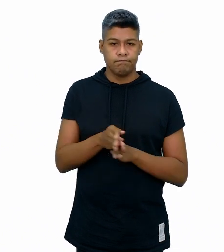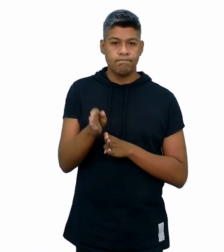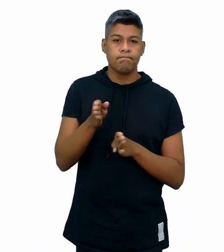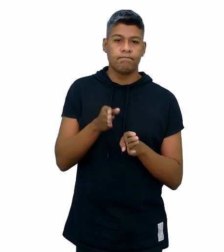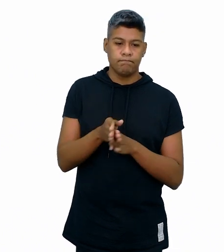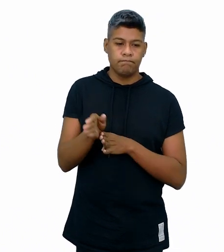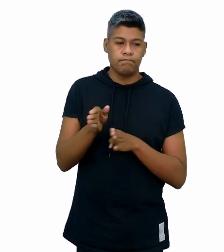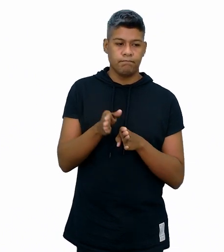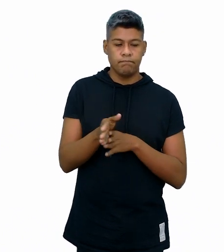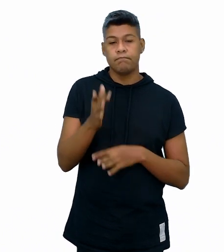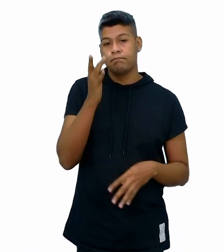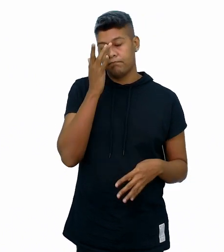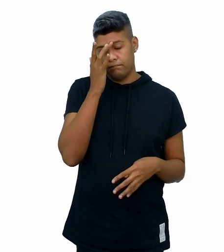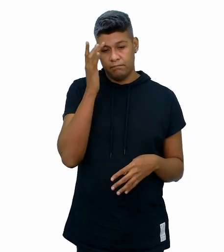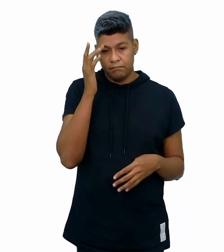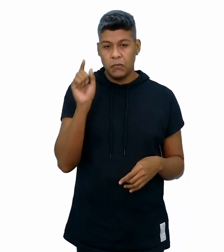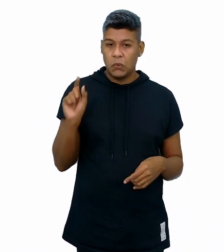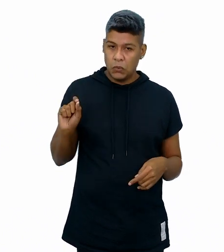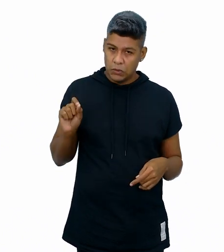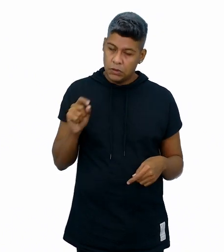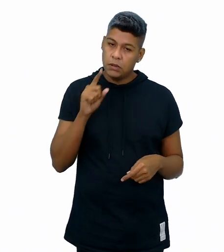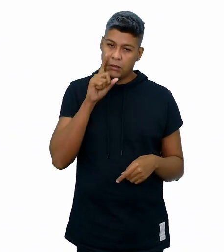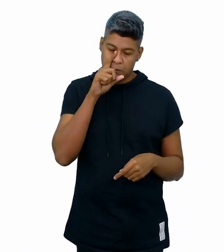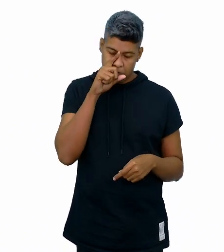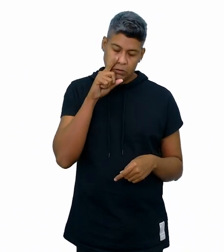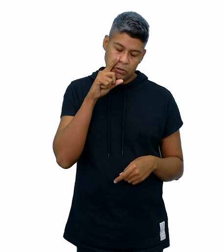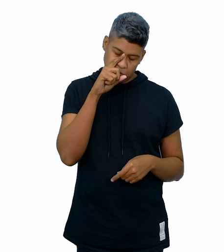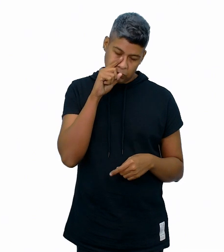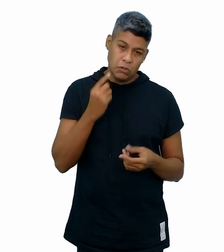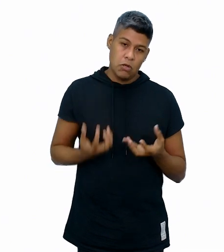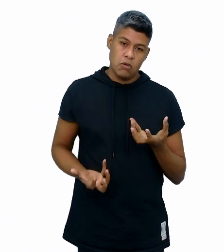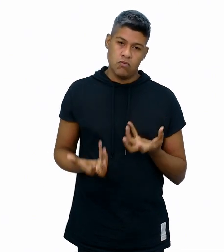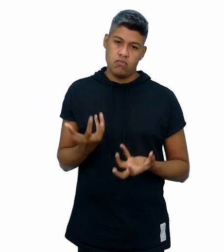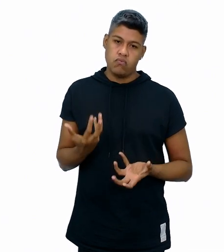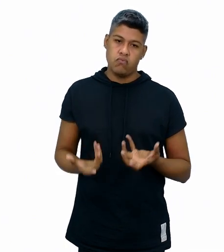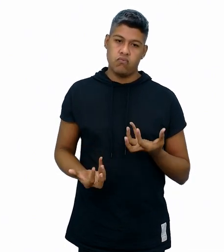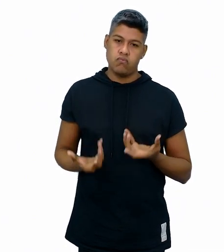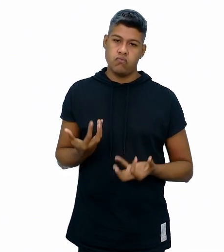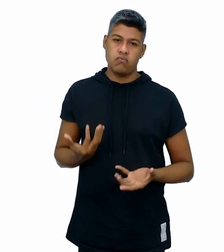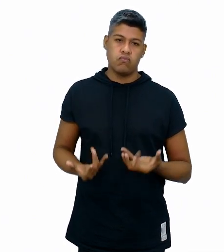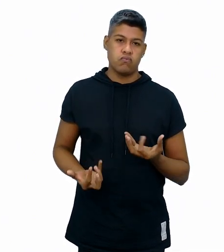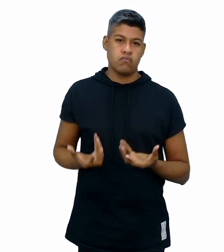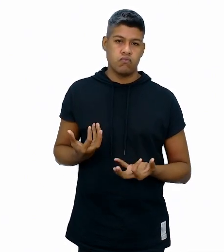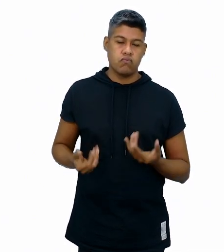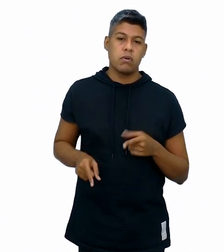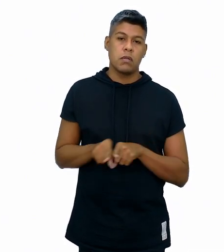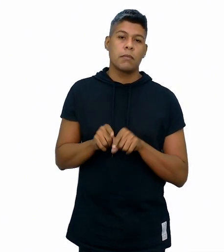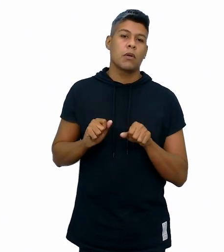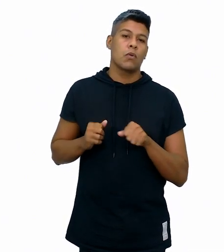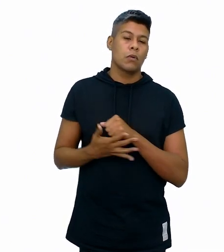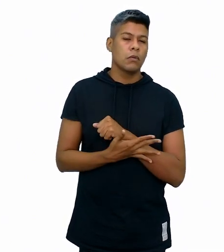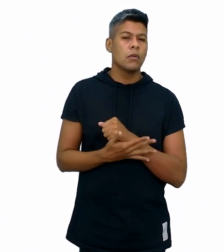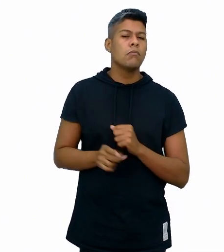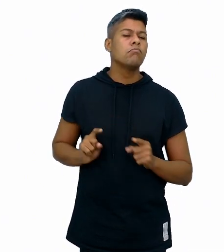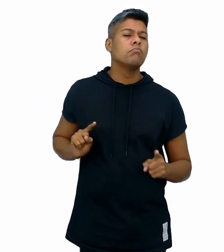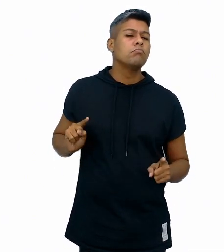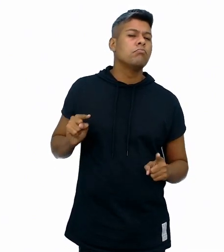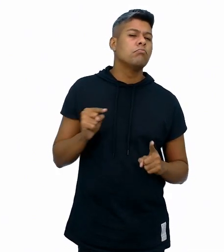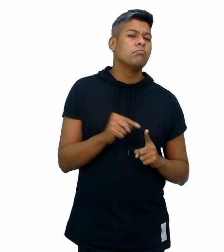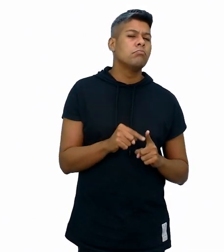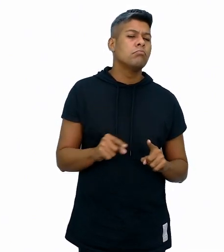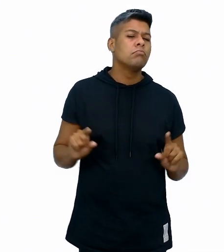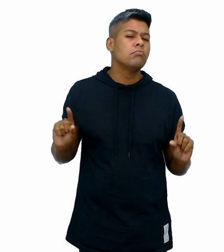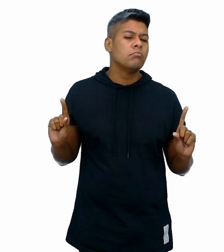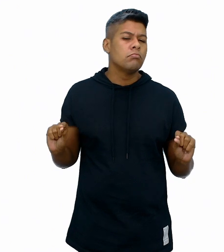conscientizar a população sobre o risco das queimadas junto aí com o coronavírus, né? E para quem se destina essa